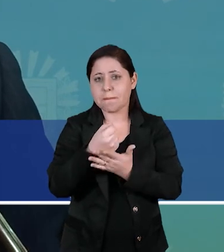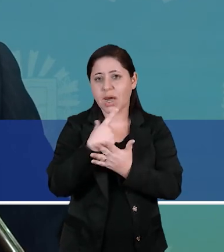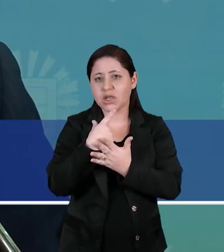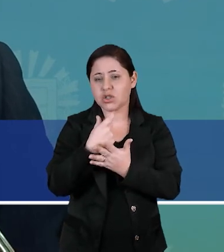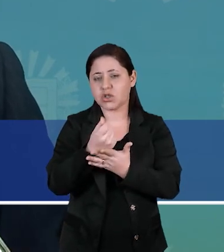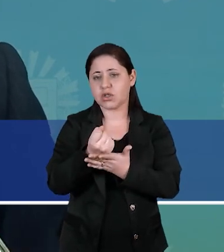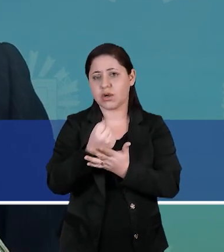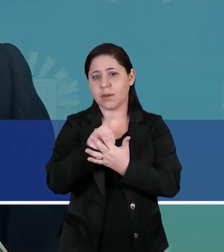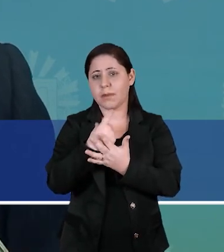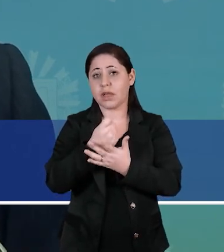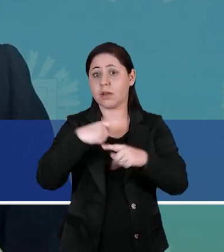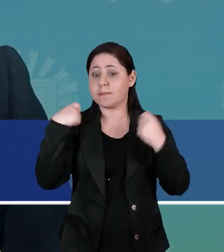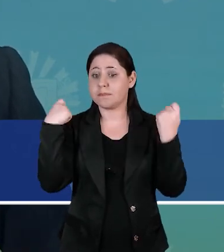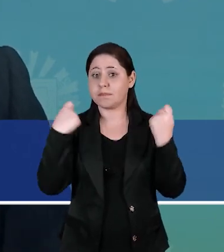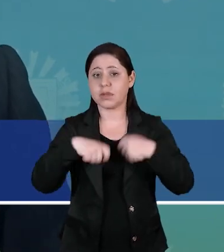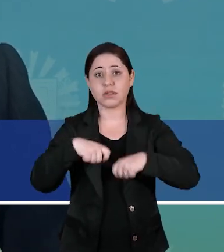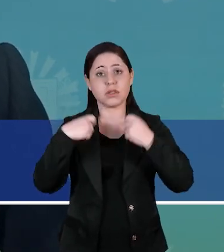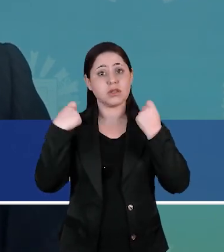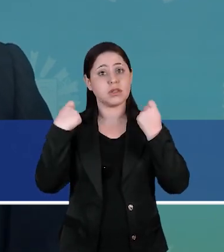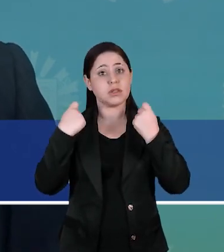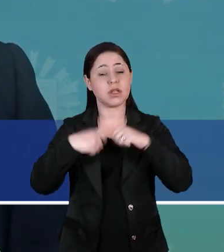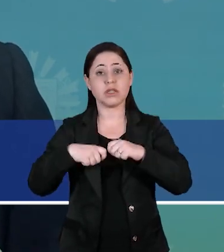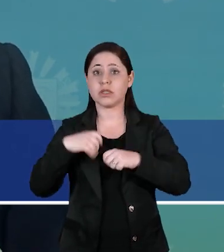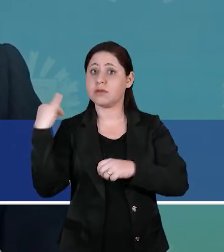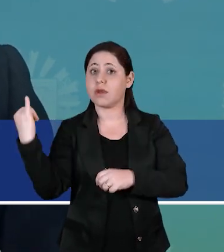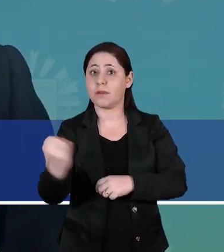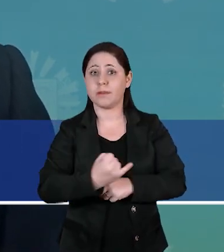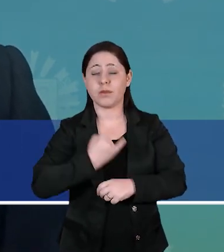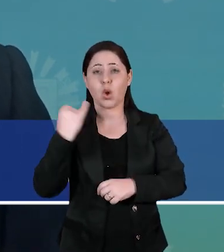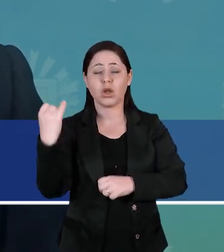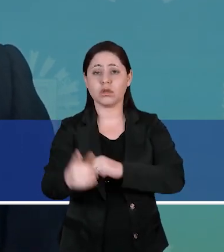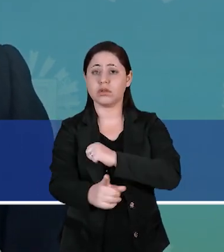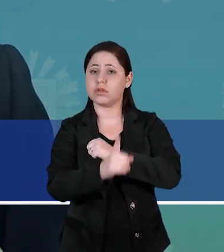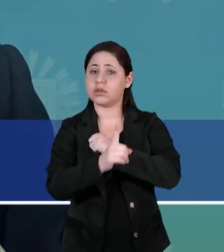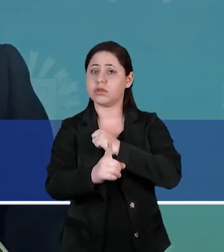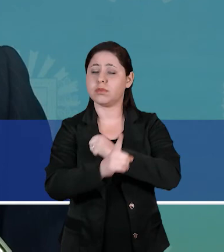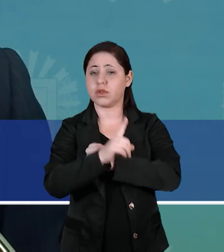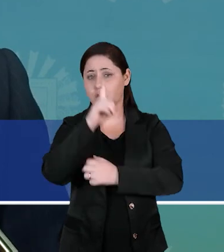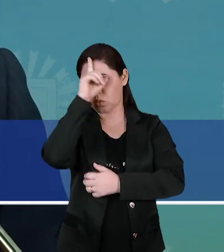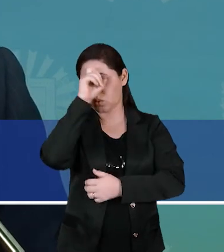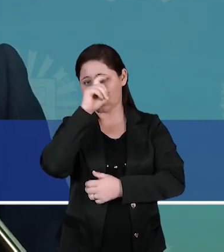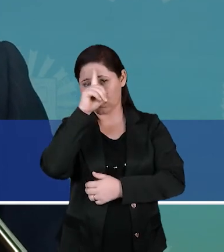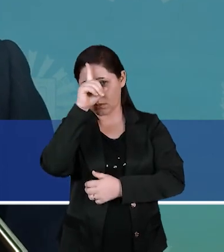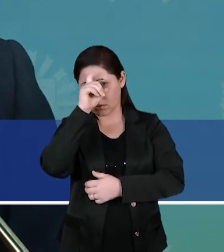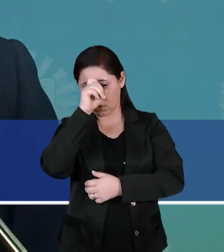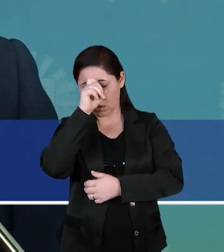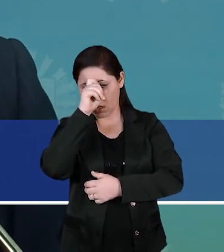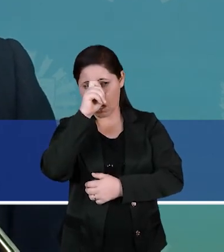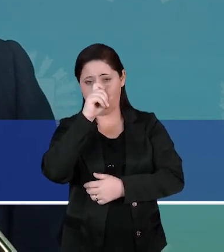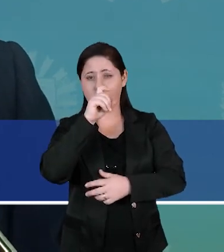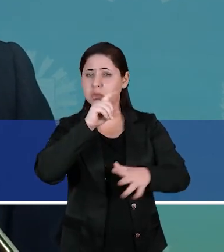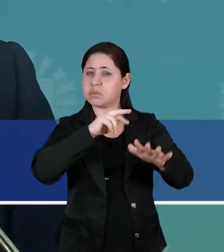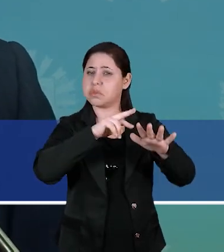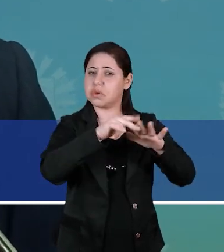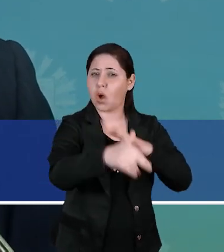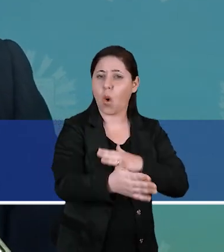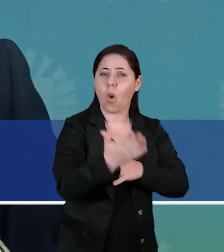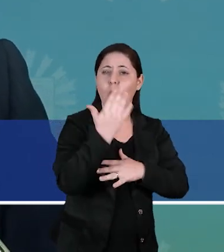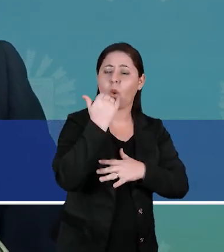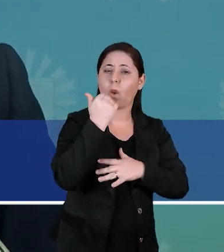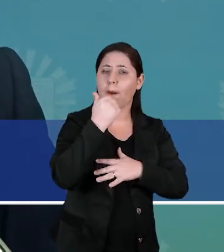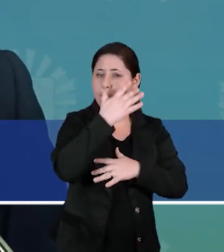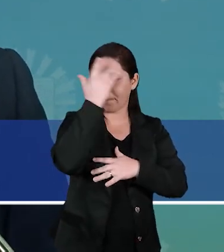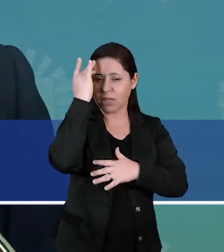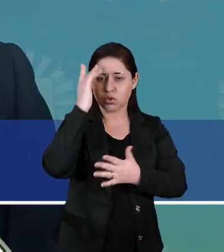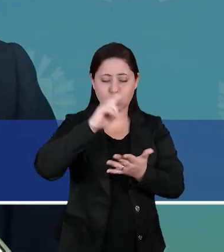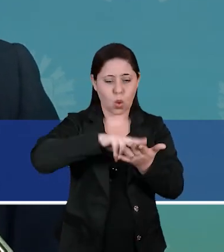medicamentos imprescindíveis, né, fundamentais para atender as necessidades do hospital, os insumos, a alimentação